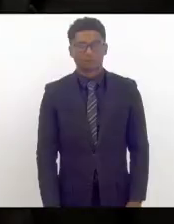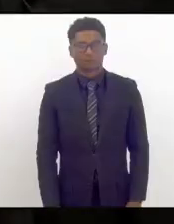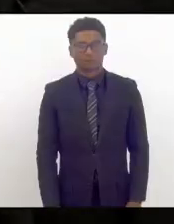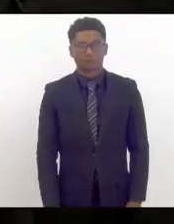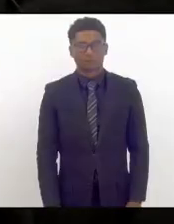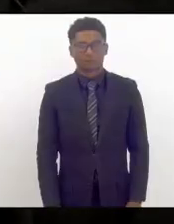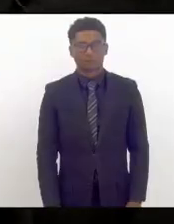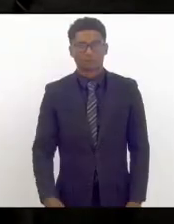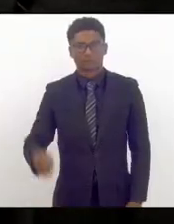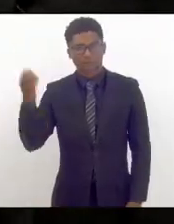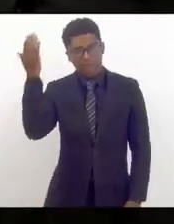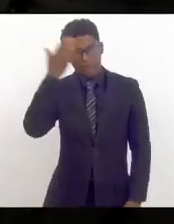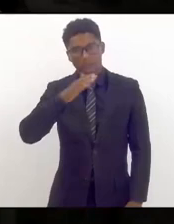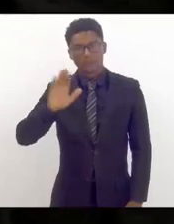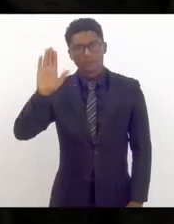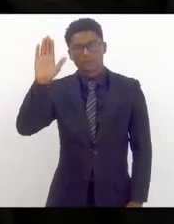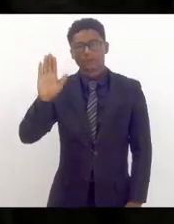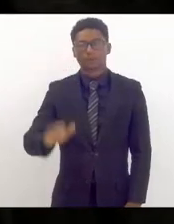Assim eu prometo.